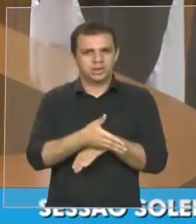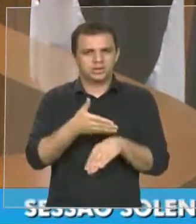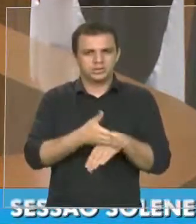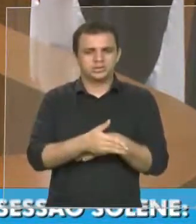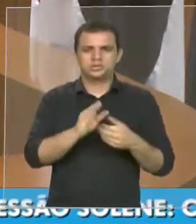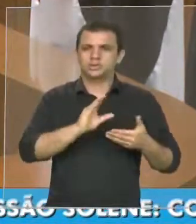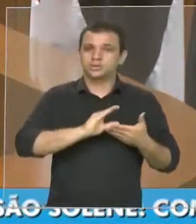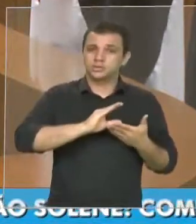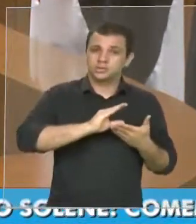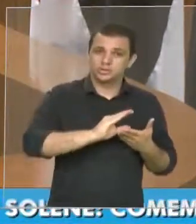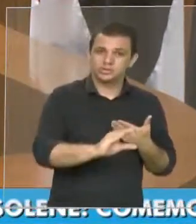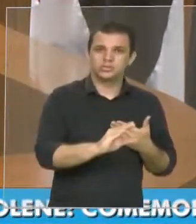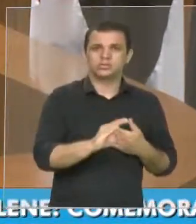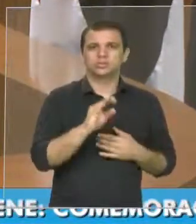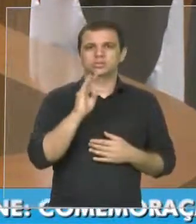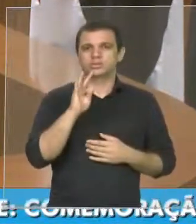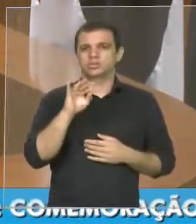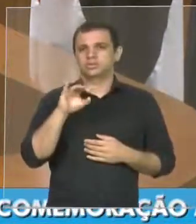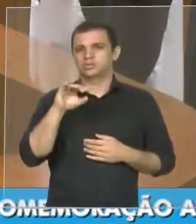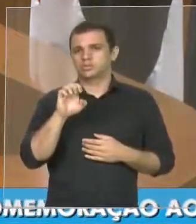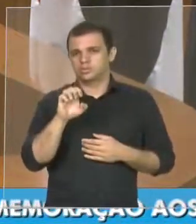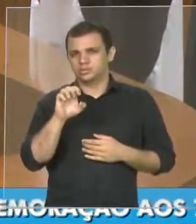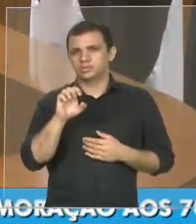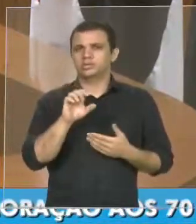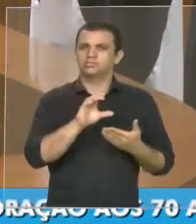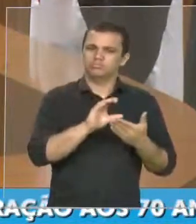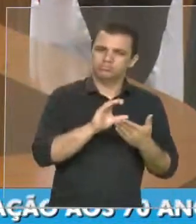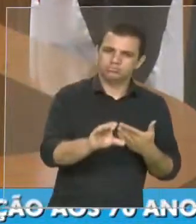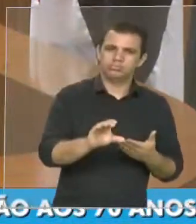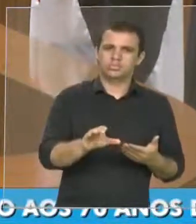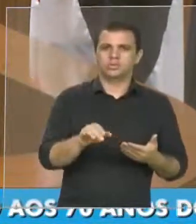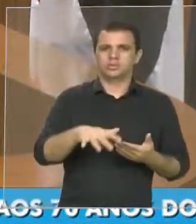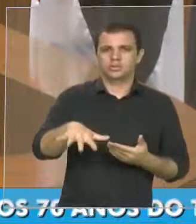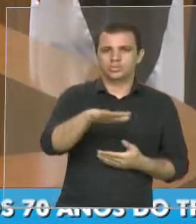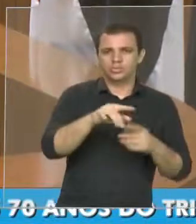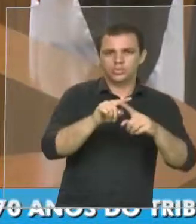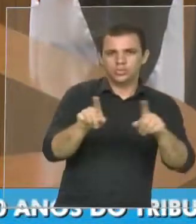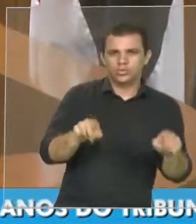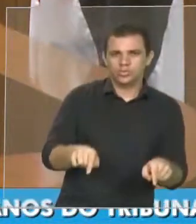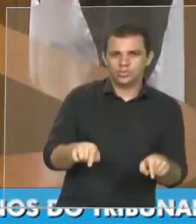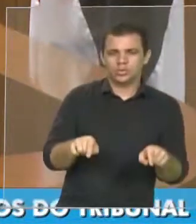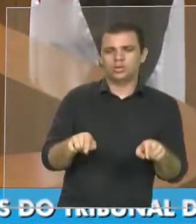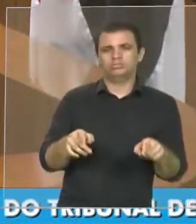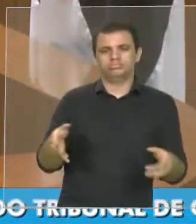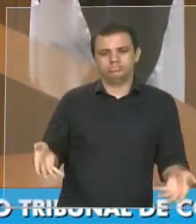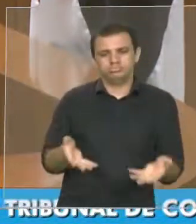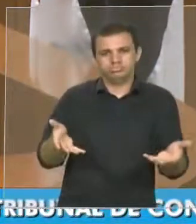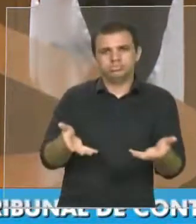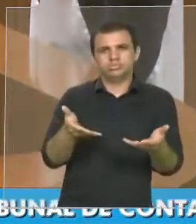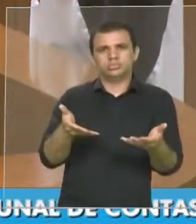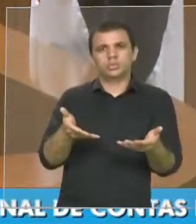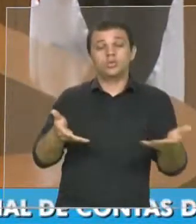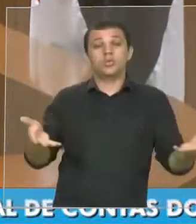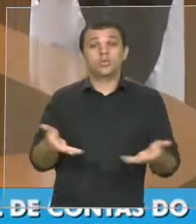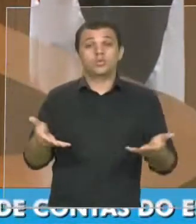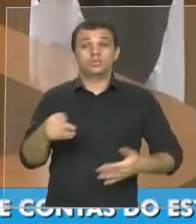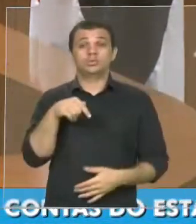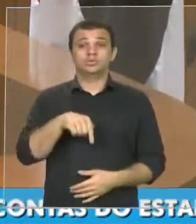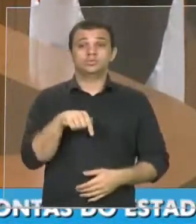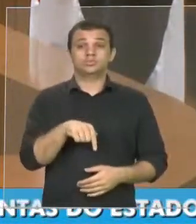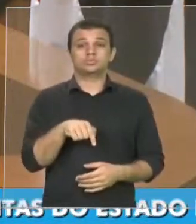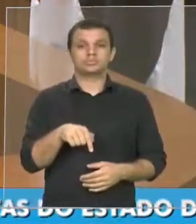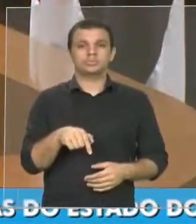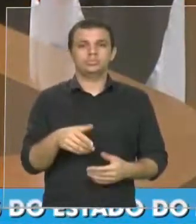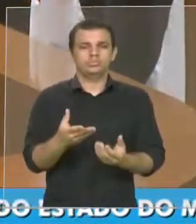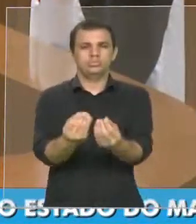investimento do Tribunal de Contas nos seus servidores. Aqui, boa parte dos conselheiros presentes já presidiu o